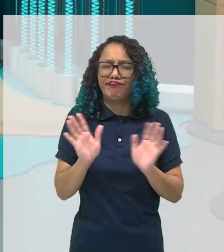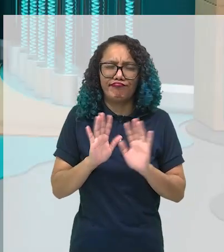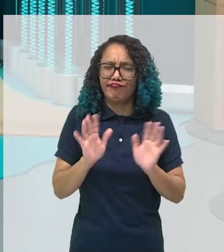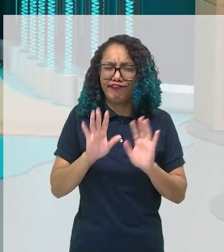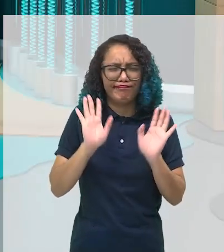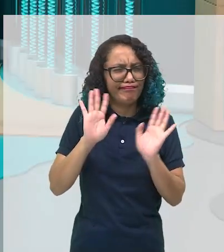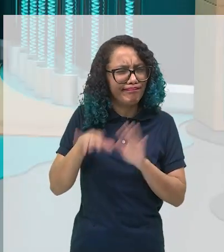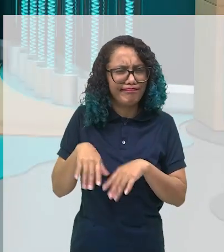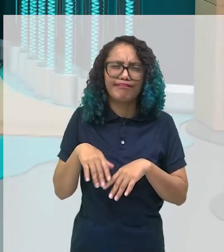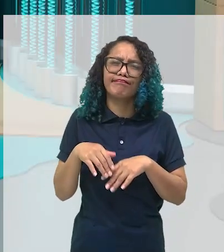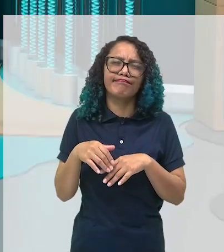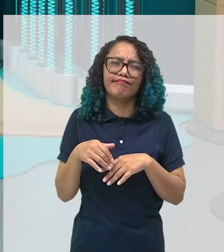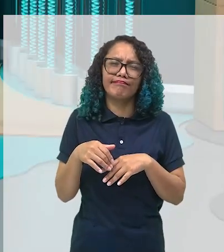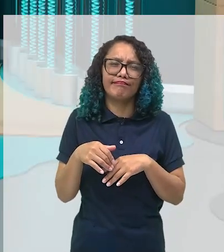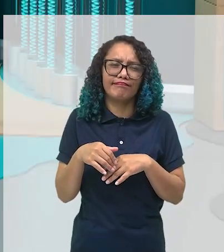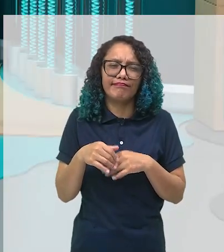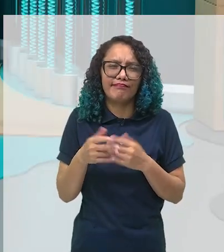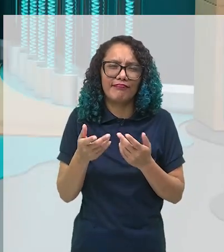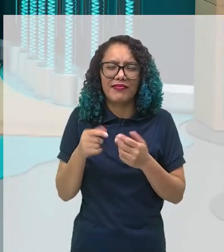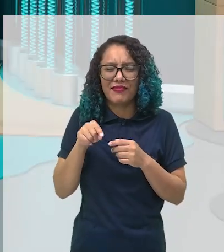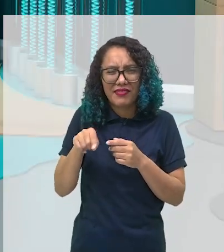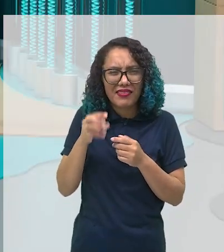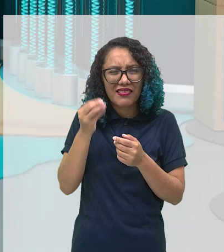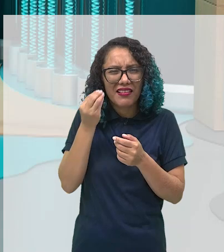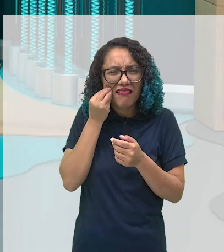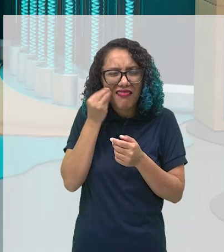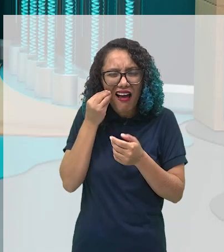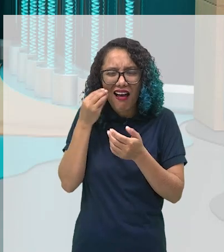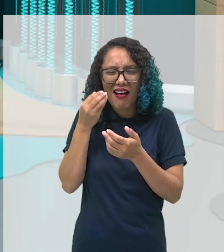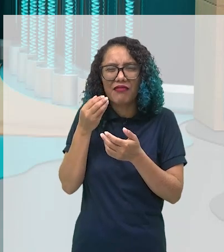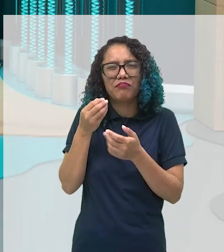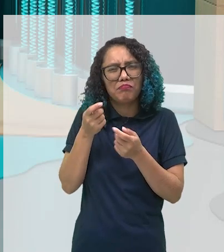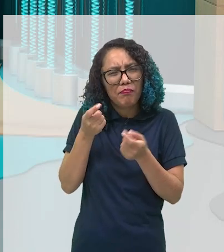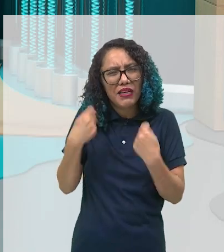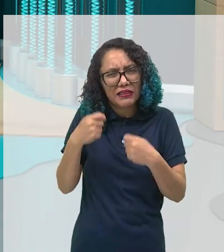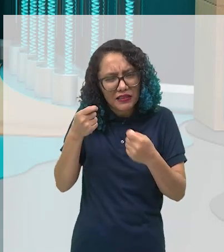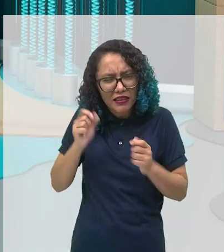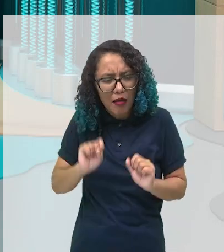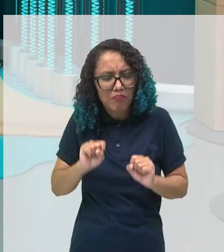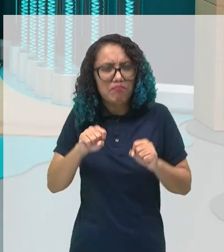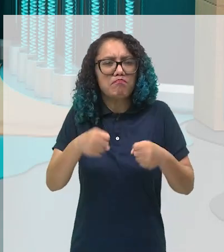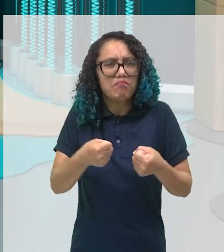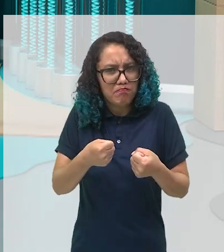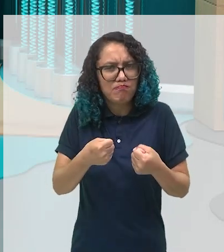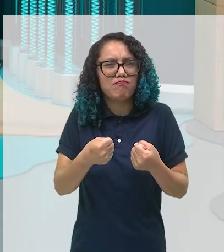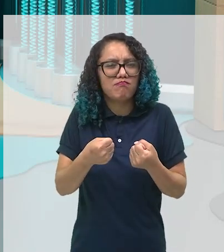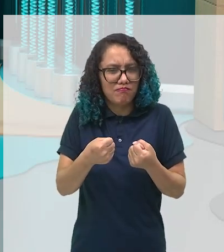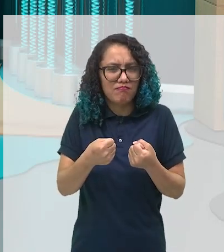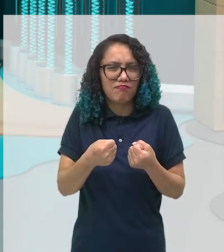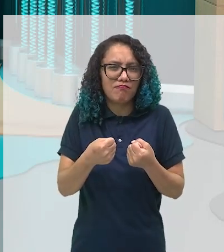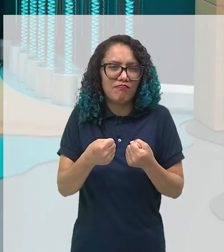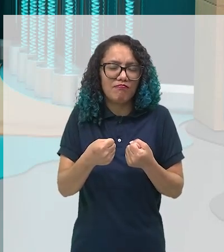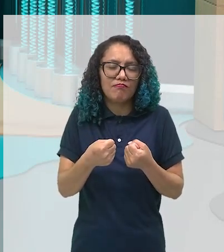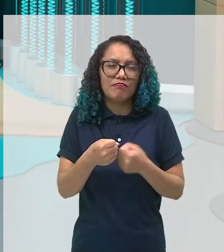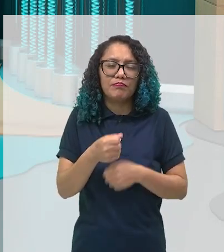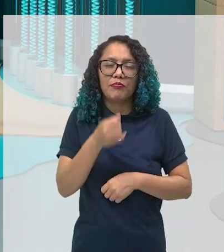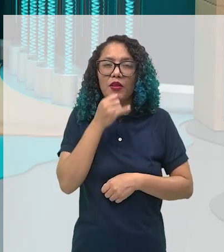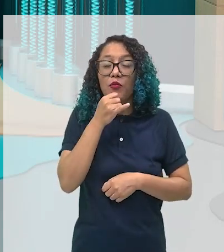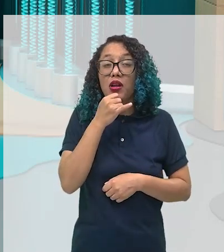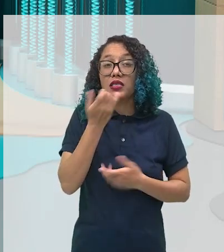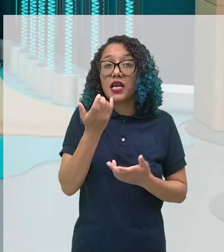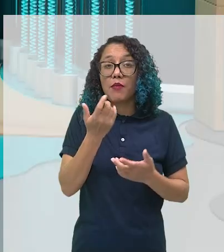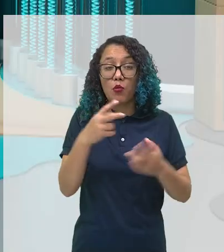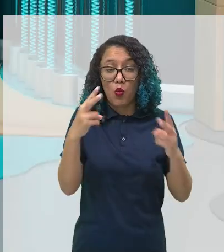isso, não podem se tolir por causa disso. Então, assim como nas lutas, né, na prática corporal da luta,